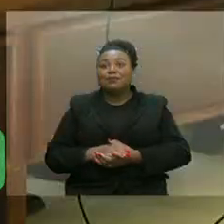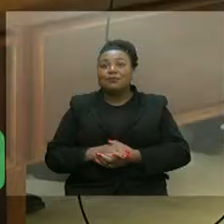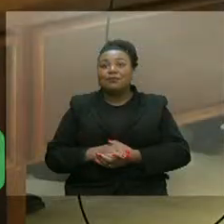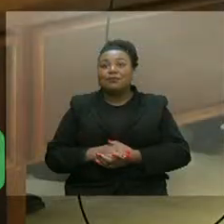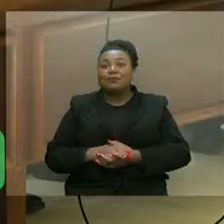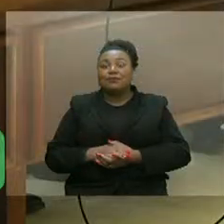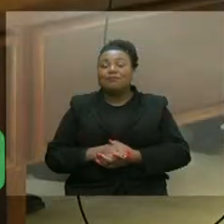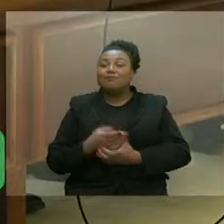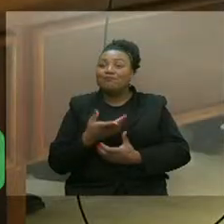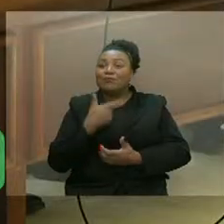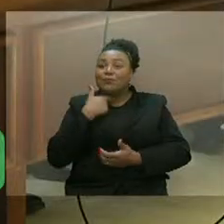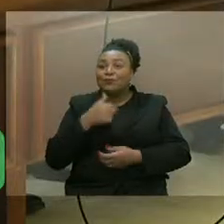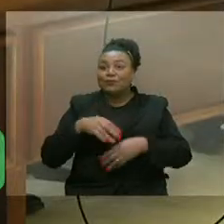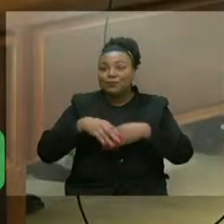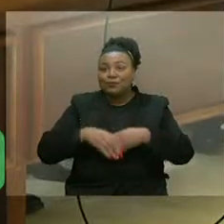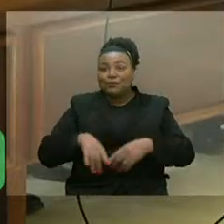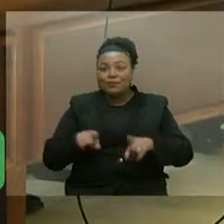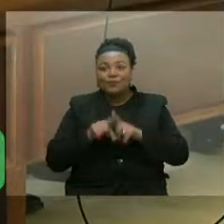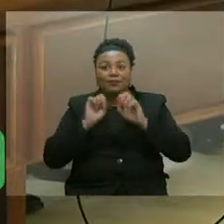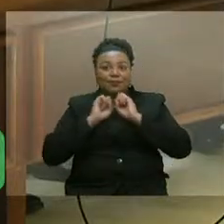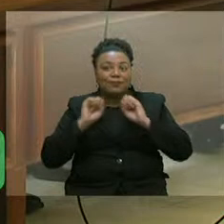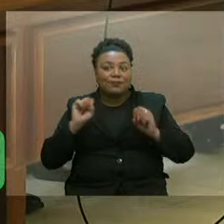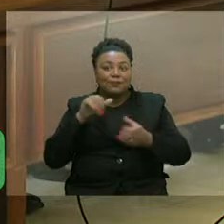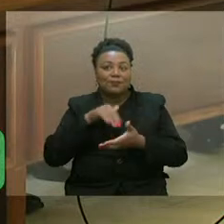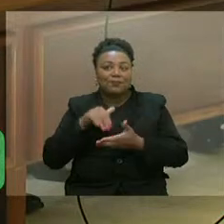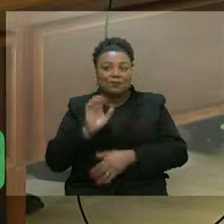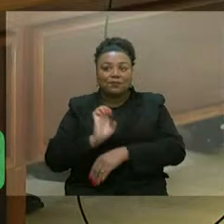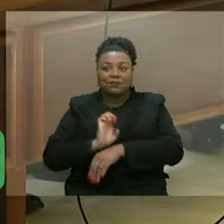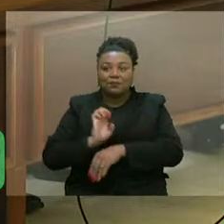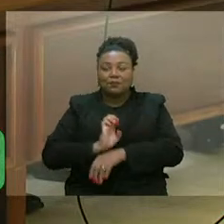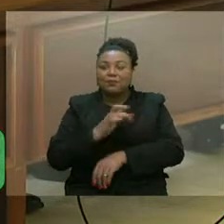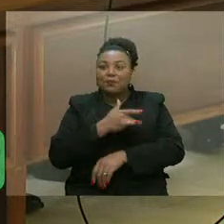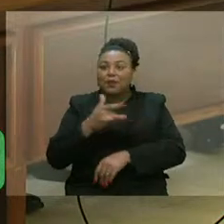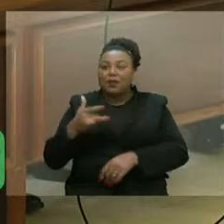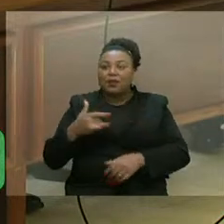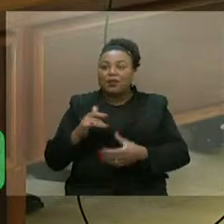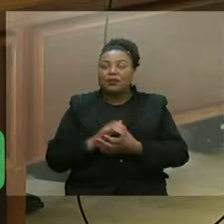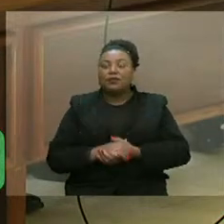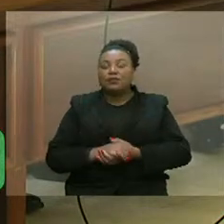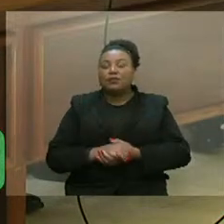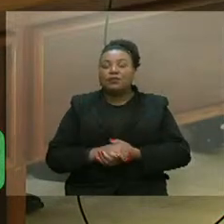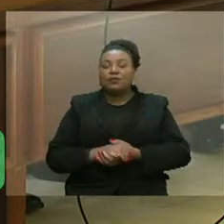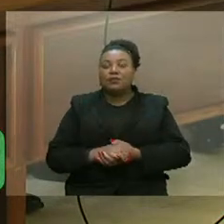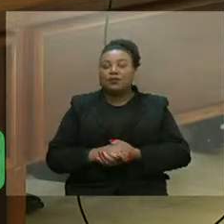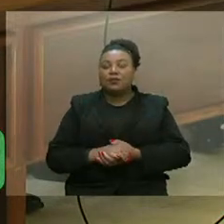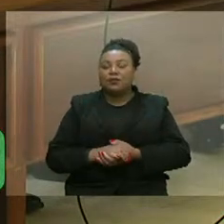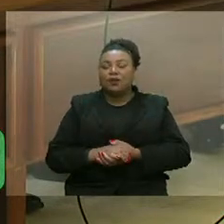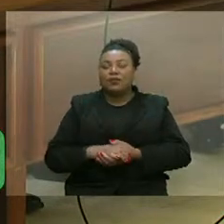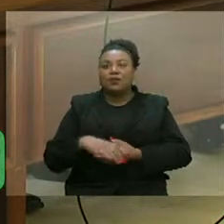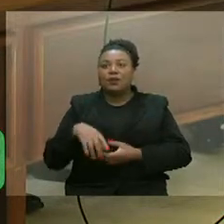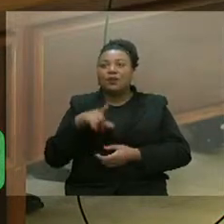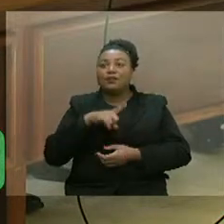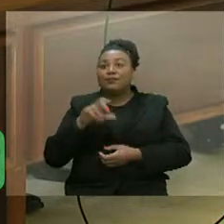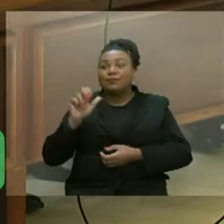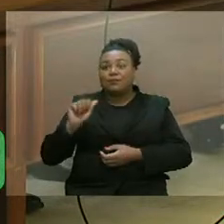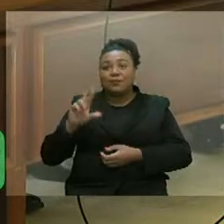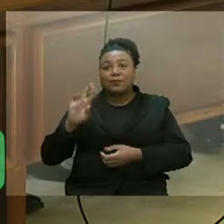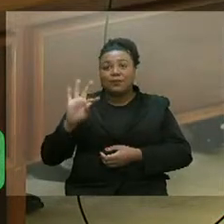com o senhor. Gostaria de saudar também a nossa secretária da Estadual da Saúde, a senhora Rita